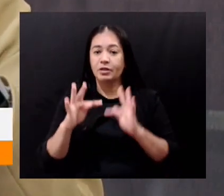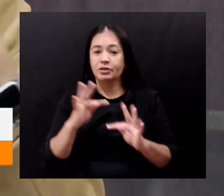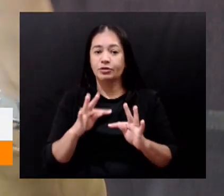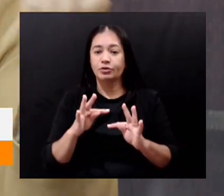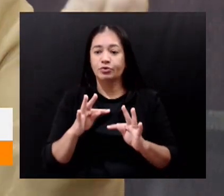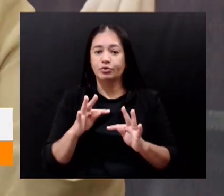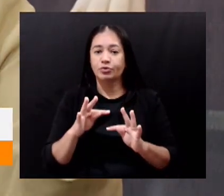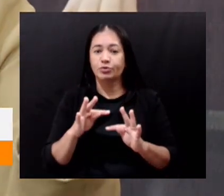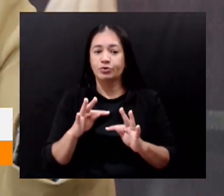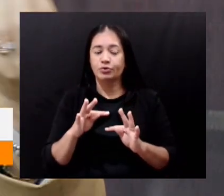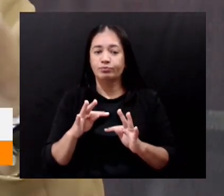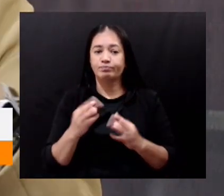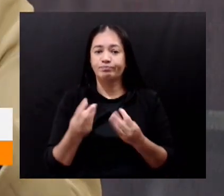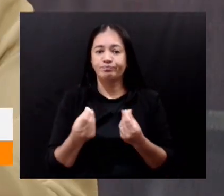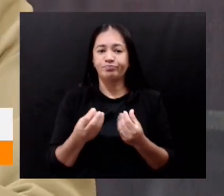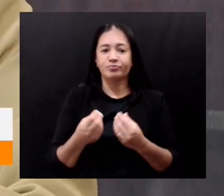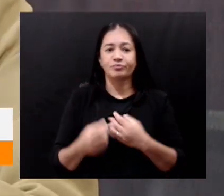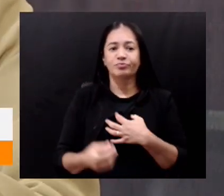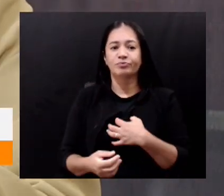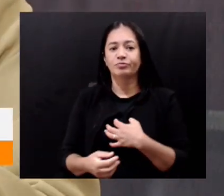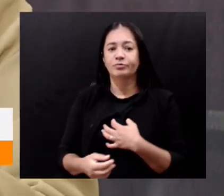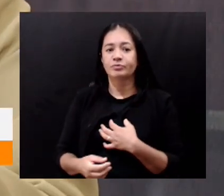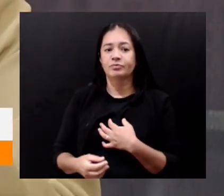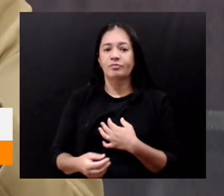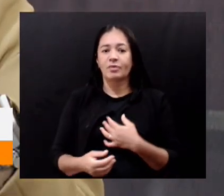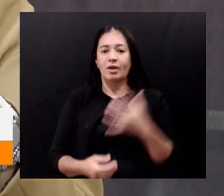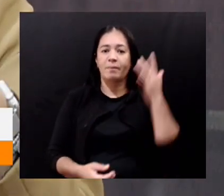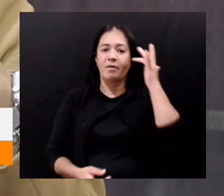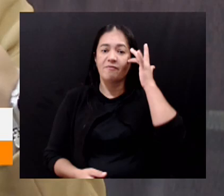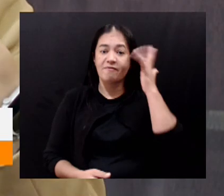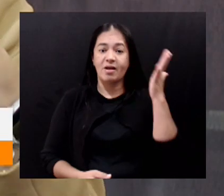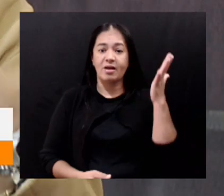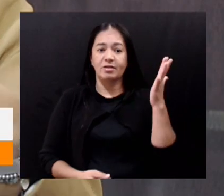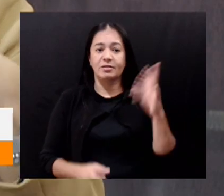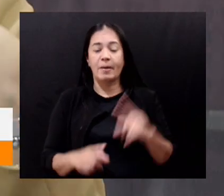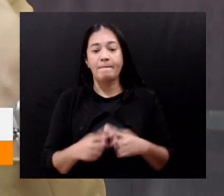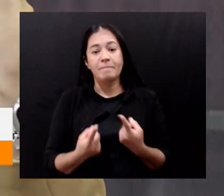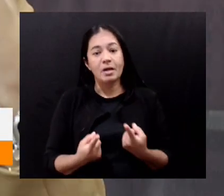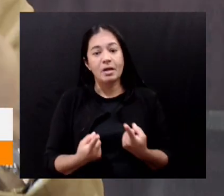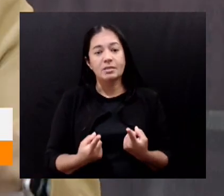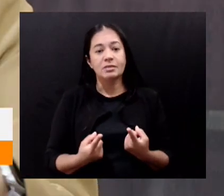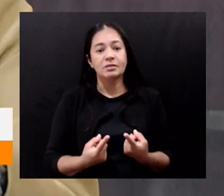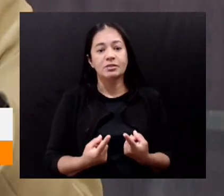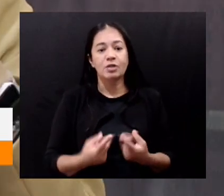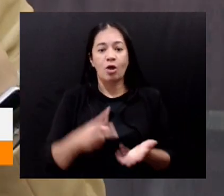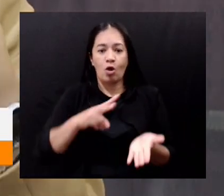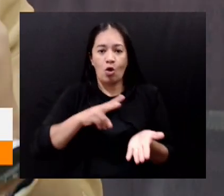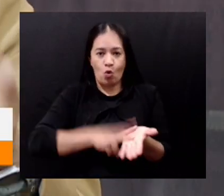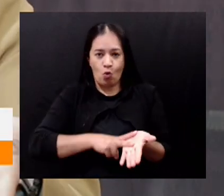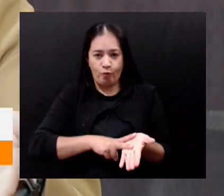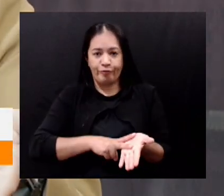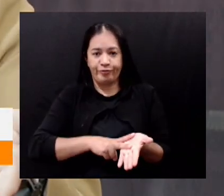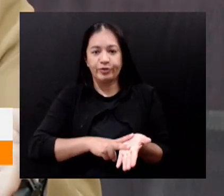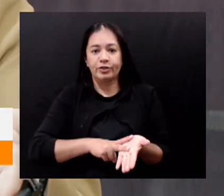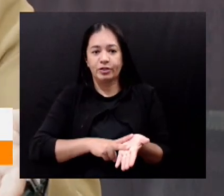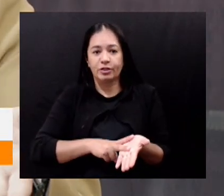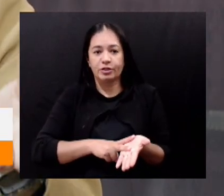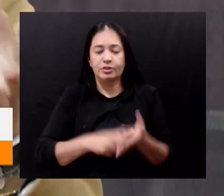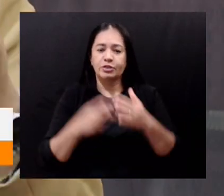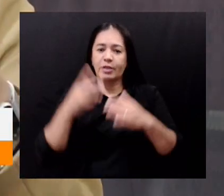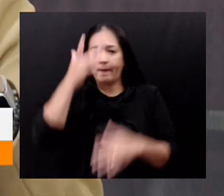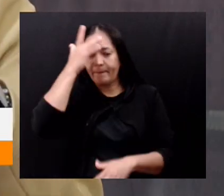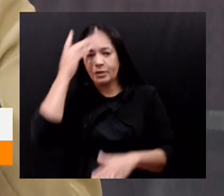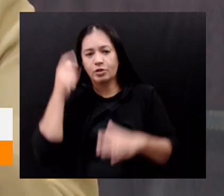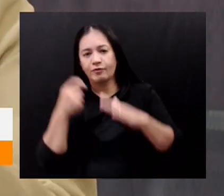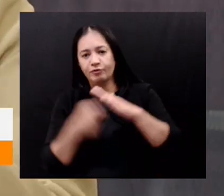ser Mais maleável, exato. né? Agora, Uhum. no que diz respeito ao visto mesmo de investidor e de residência nos Estados